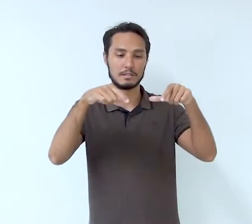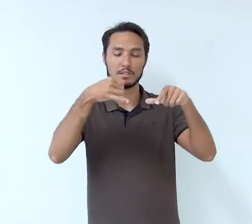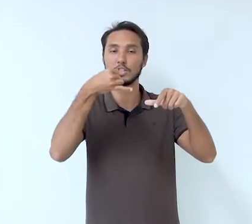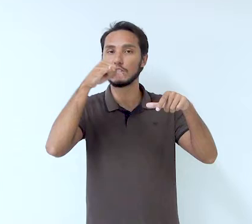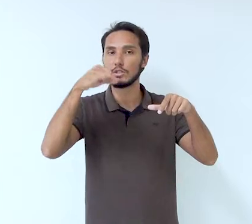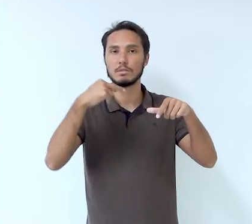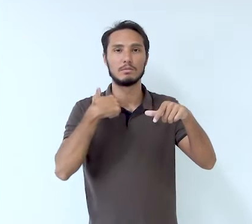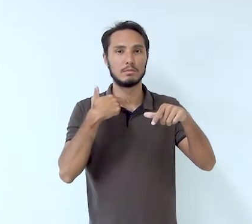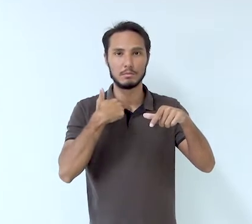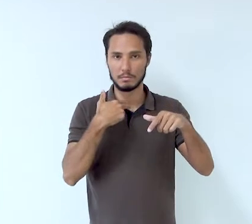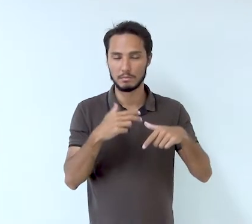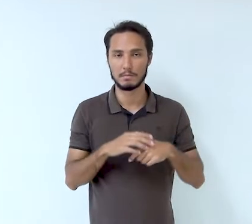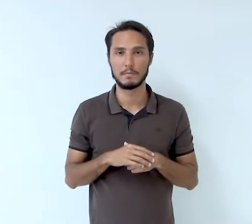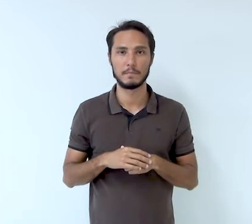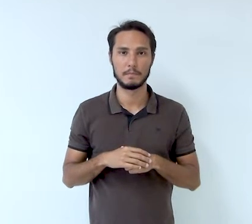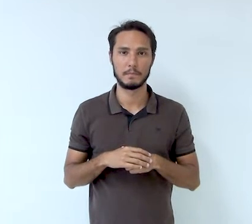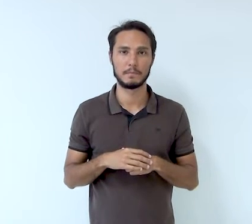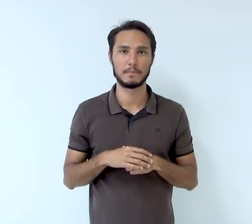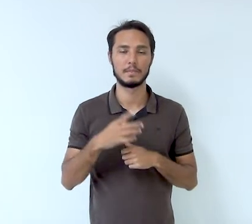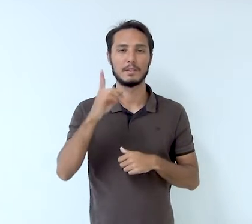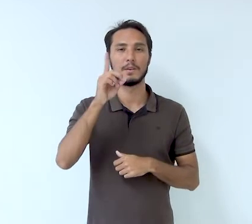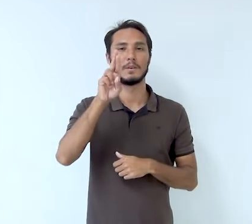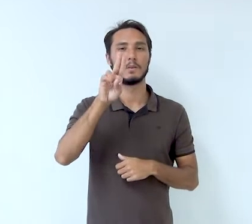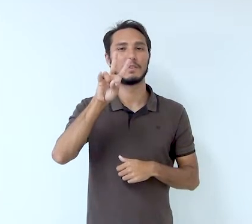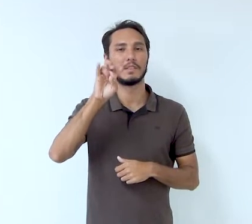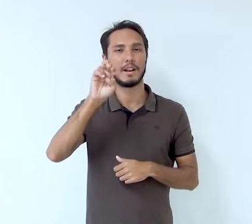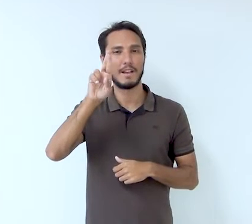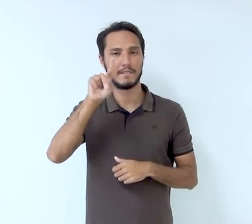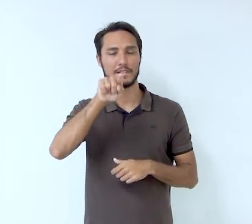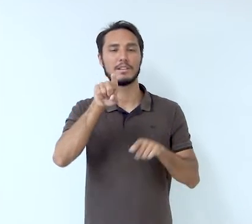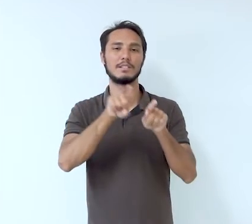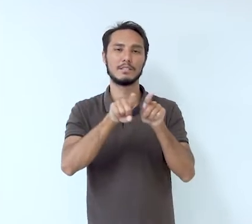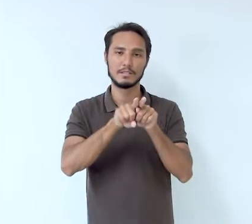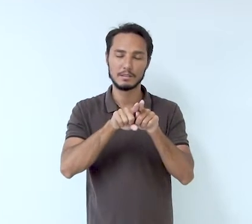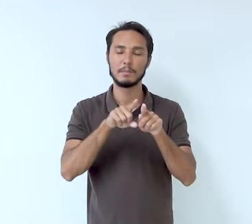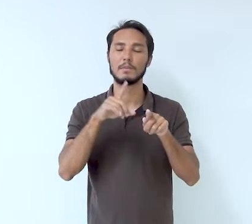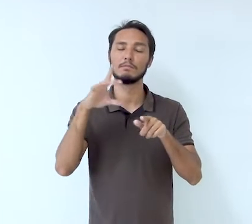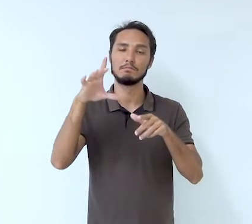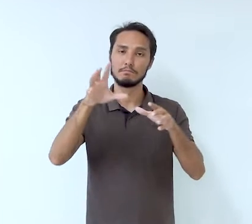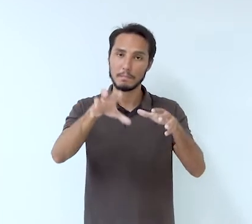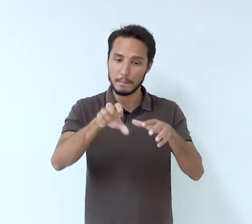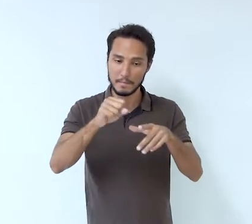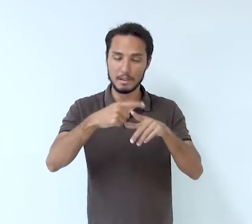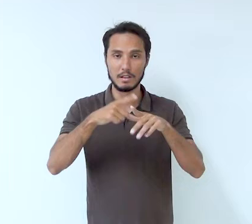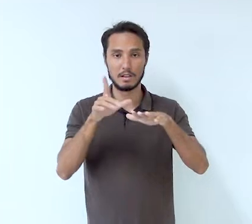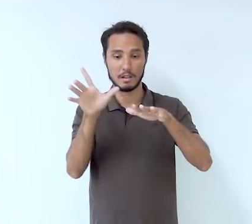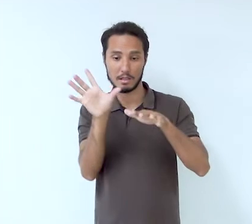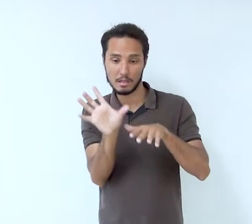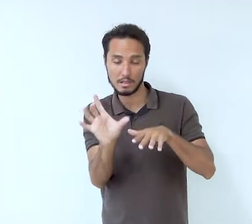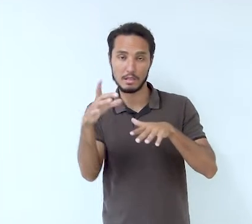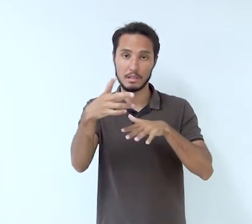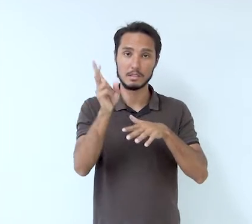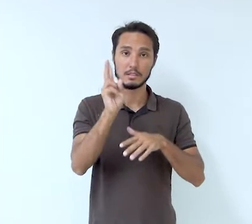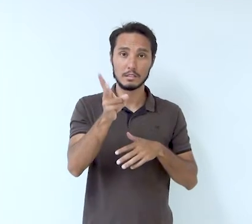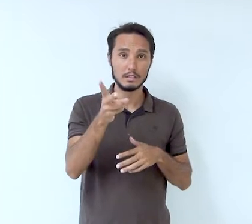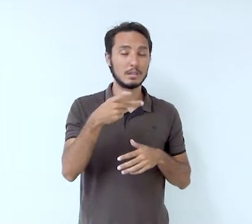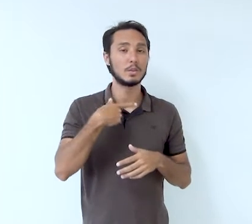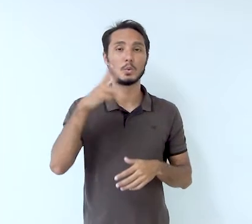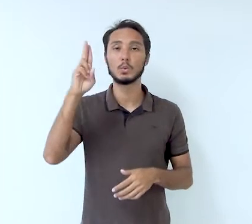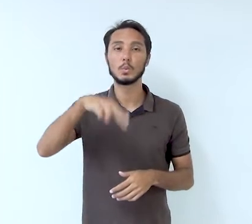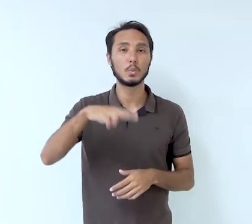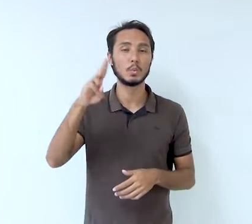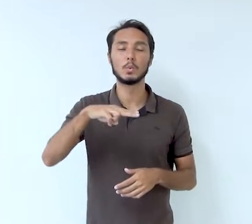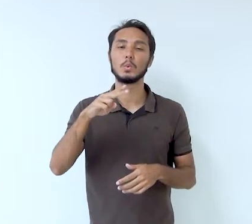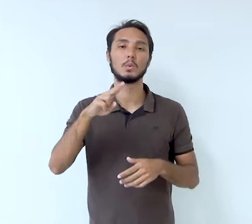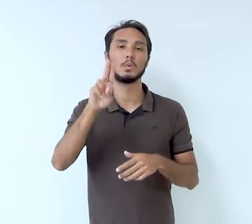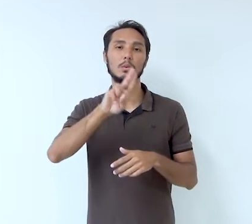pelo chicote elétrico. Os drives óticos também devem ser manuseados pelas laterais, né?